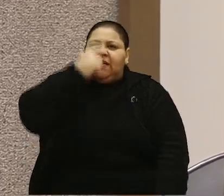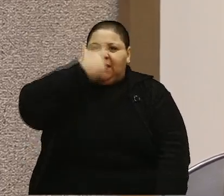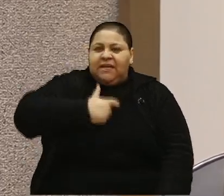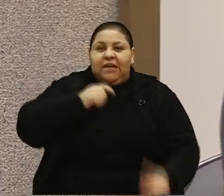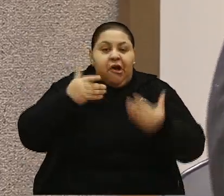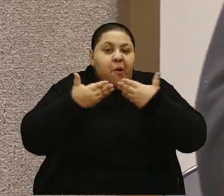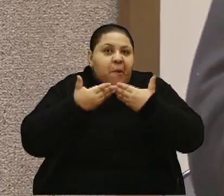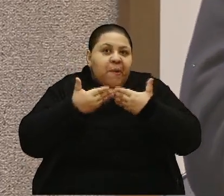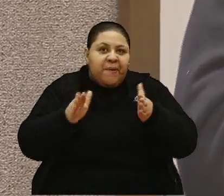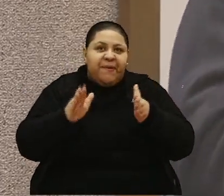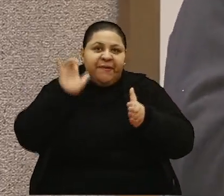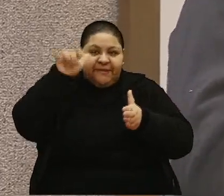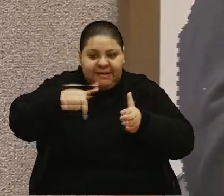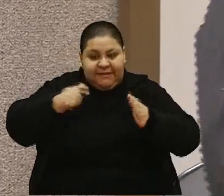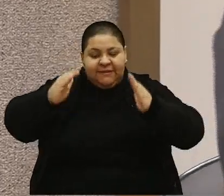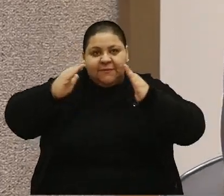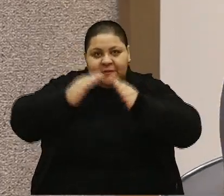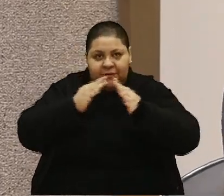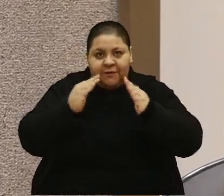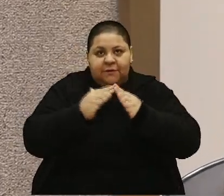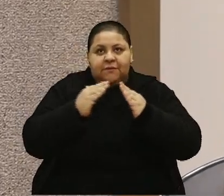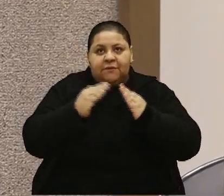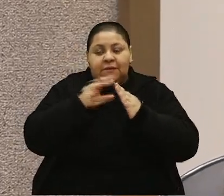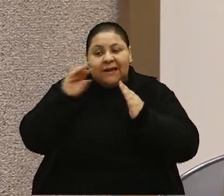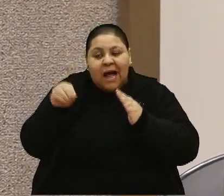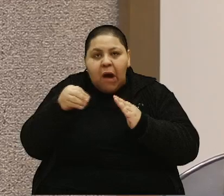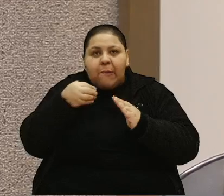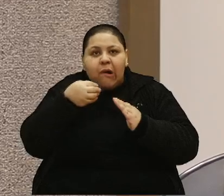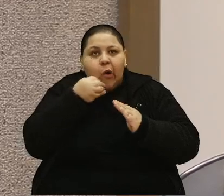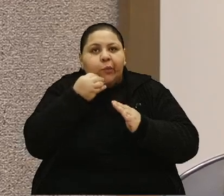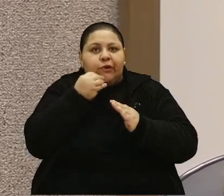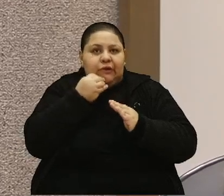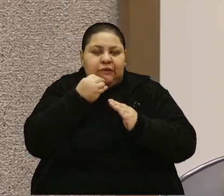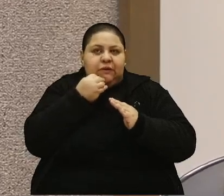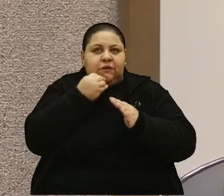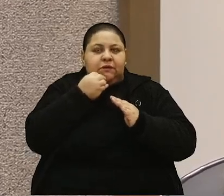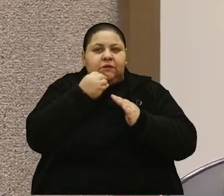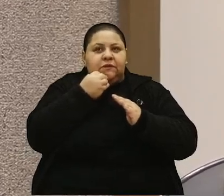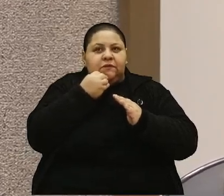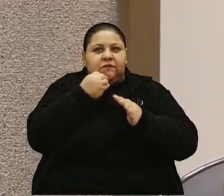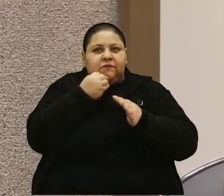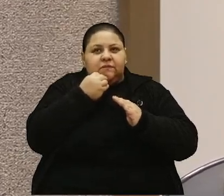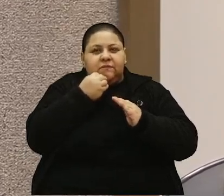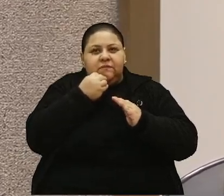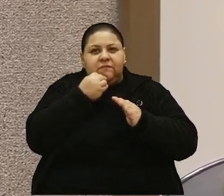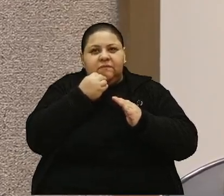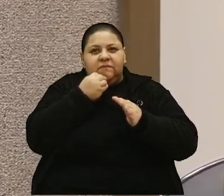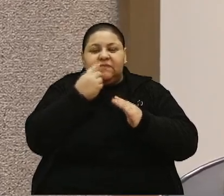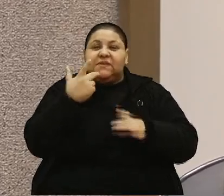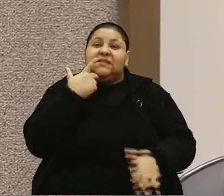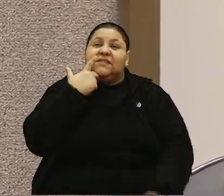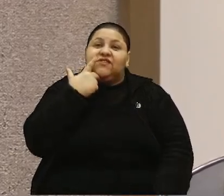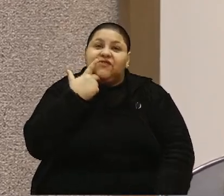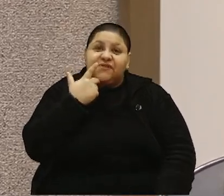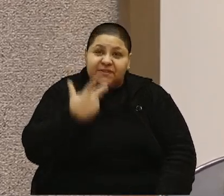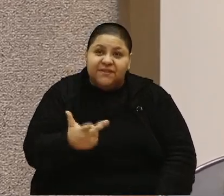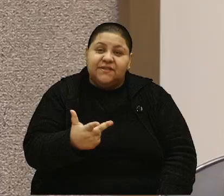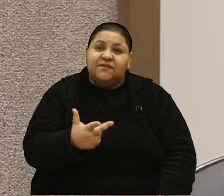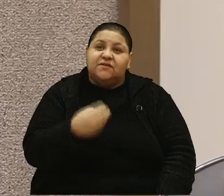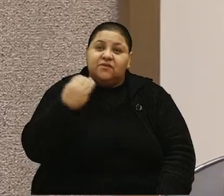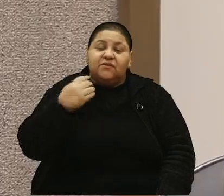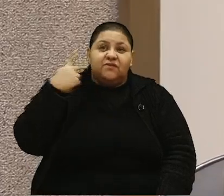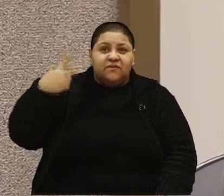um espaço nessa casa para oportunizar as falas, como disse